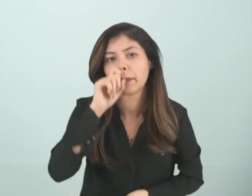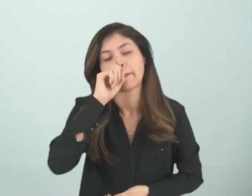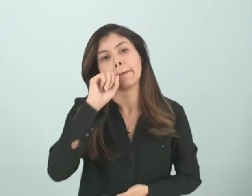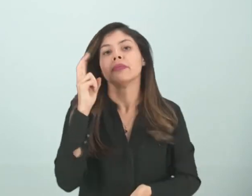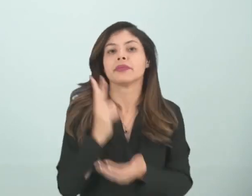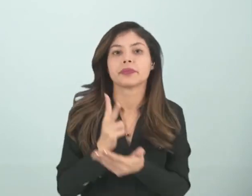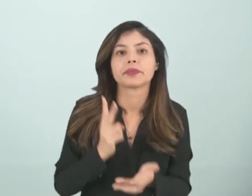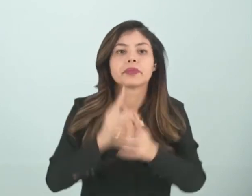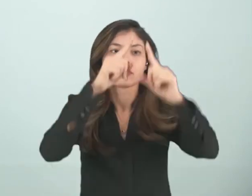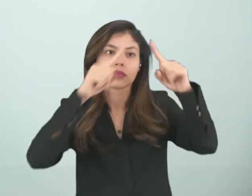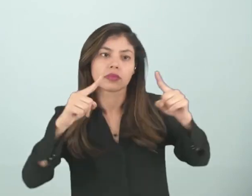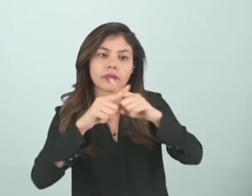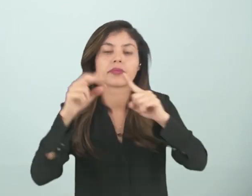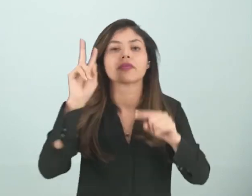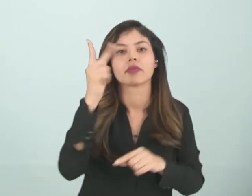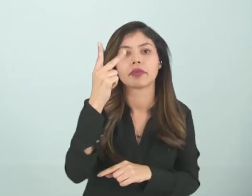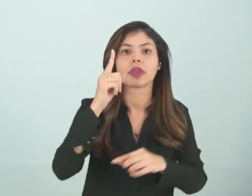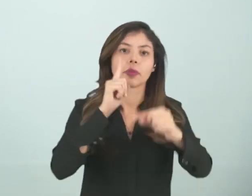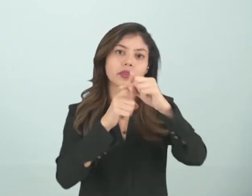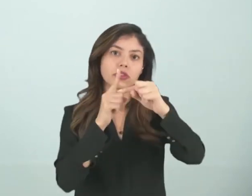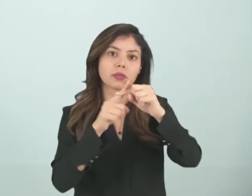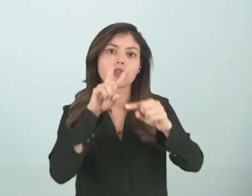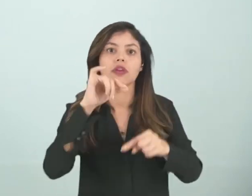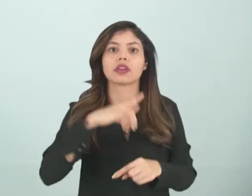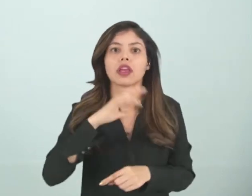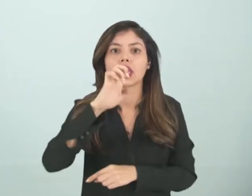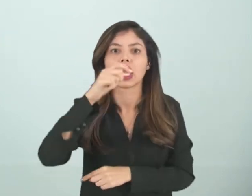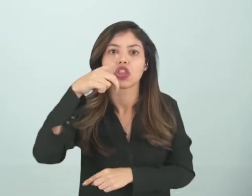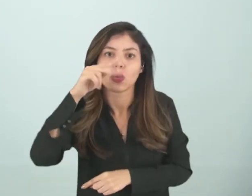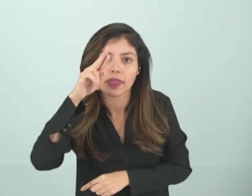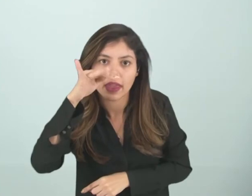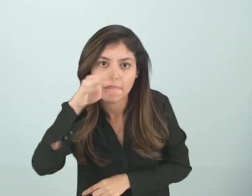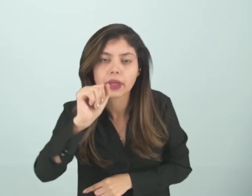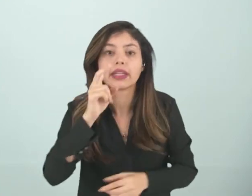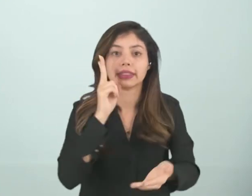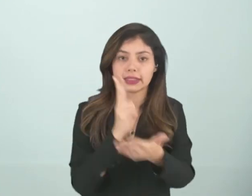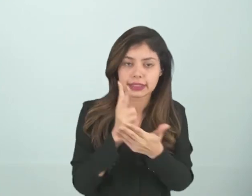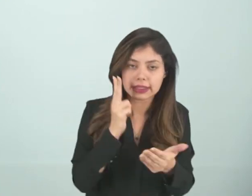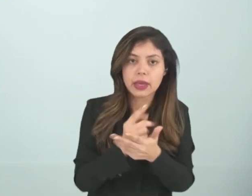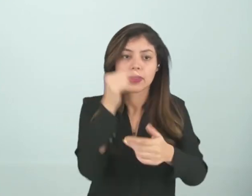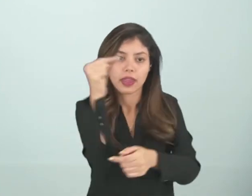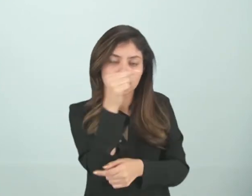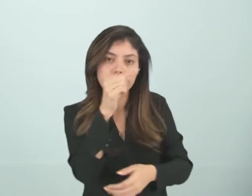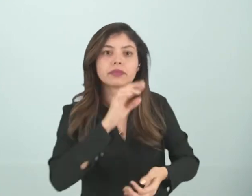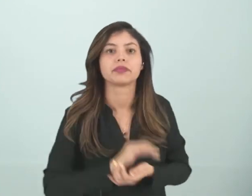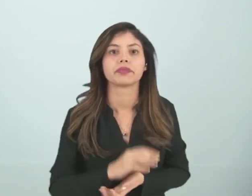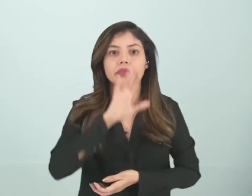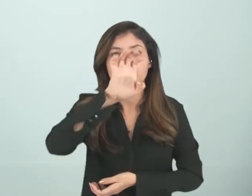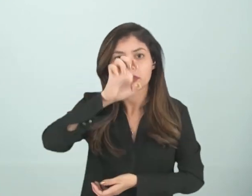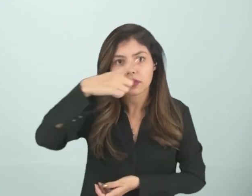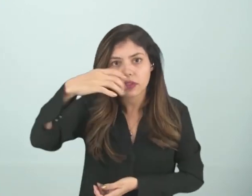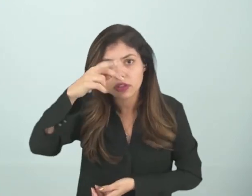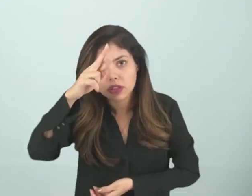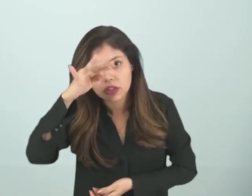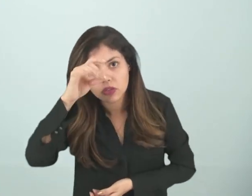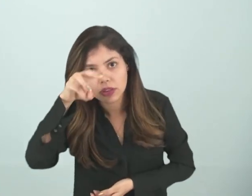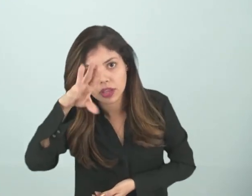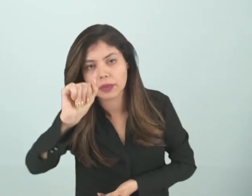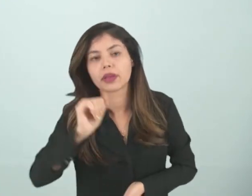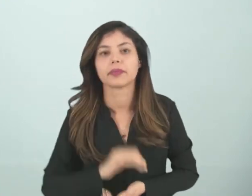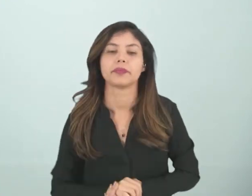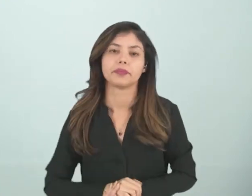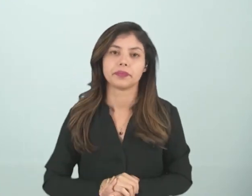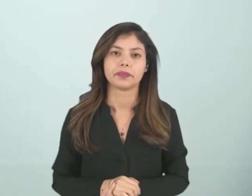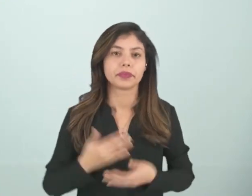que o ΔH for positivo, sua reação será endotérmica. Sempre que o ΔH for negativo, sua reação será